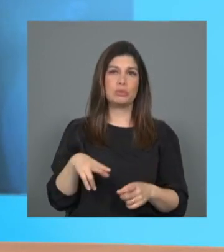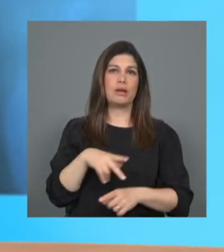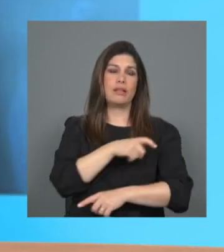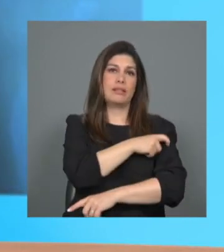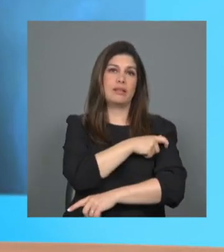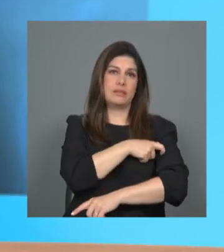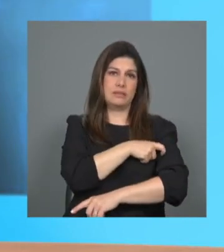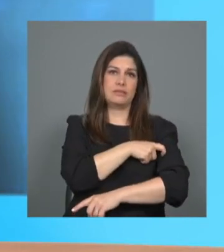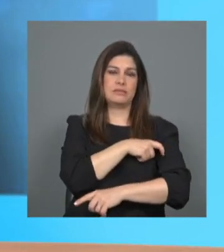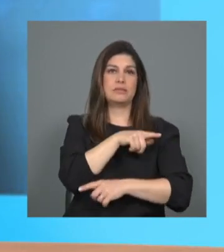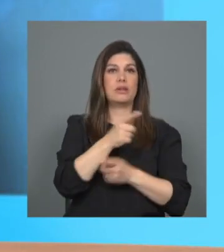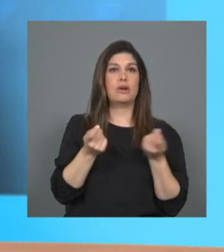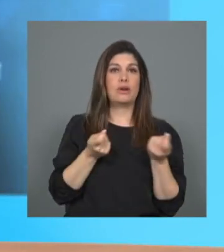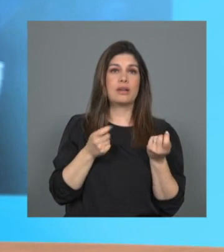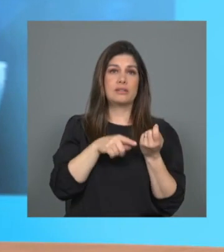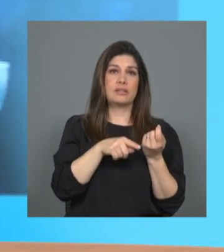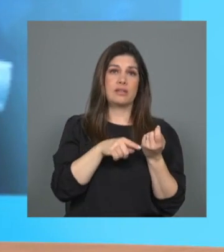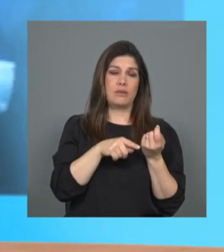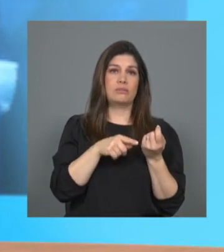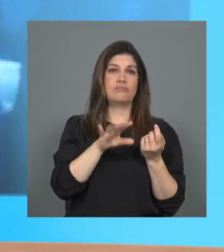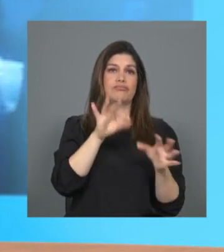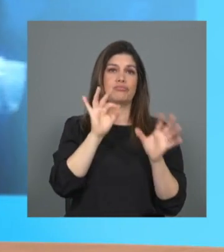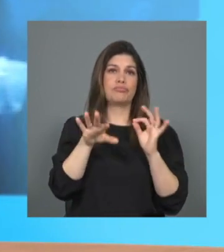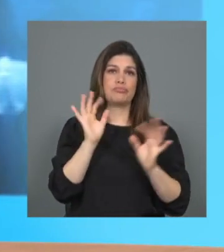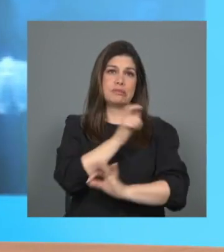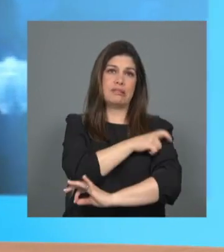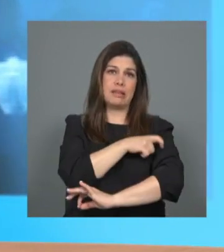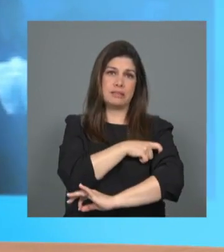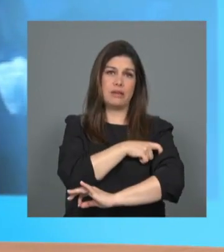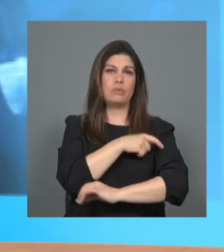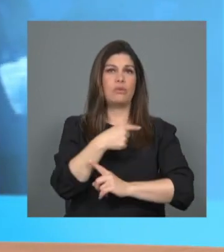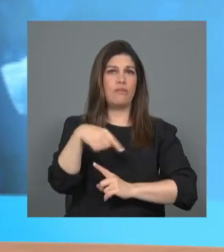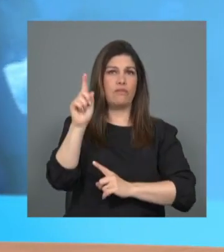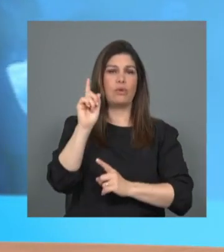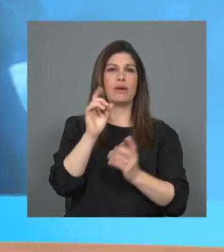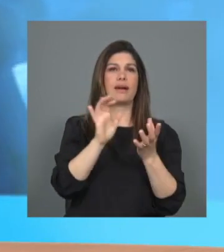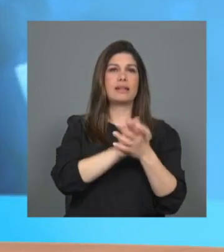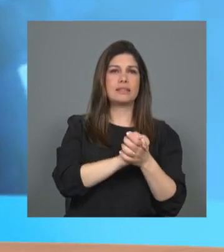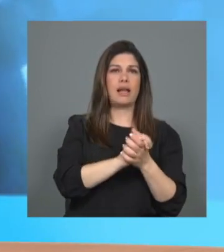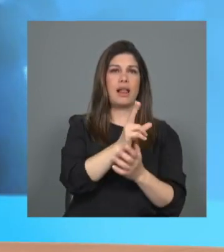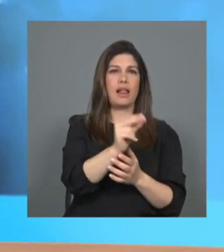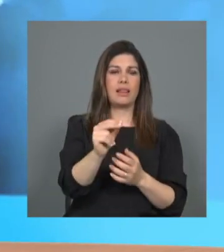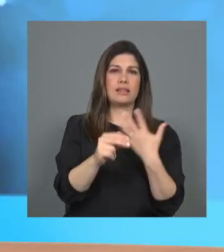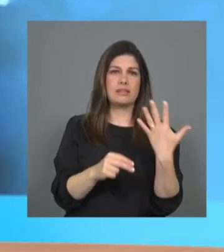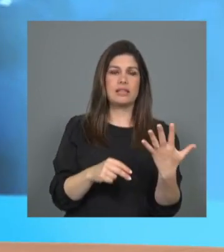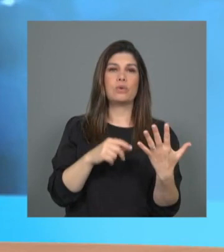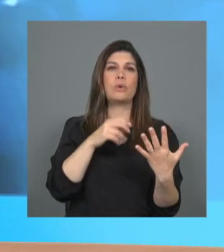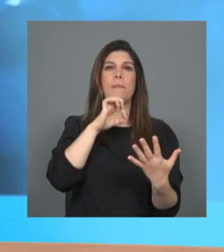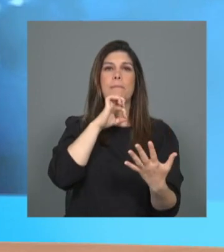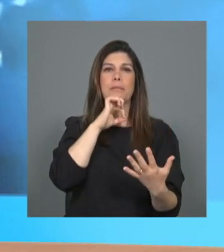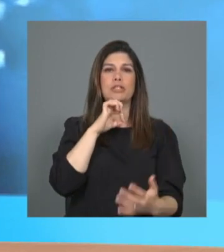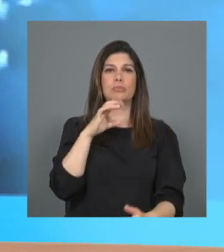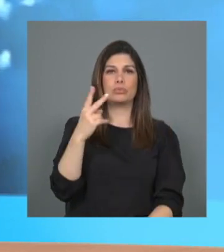organização, portanto a organização organizou o rácio dos delegados e, portanto, cumpriu. Foram 5 casais, 2 bispos, o Dom Joaquim Mendes e o Dom